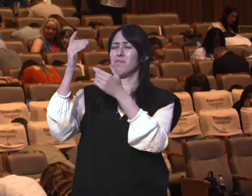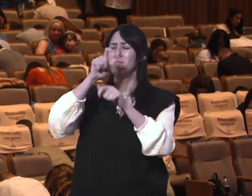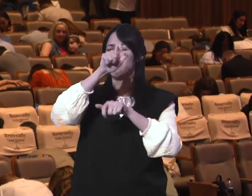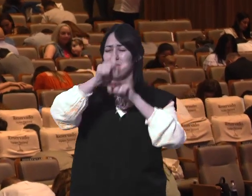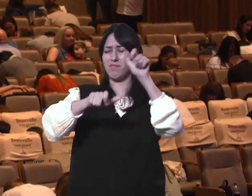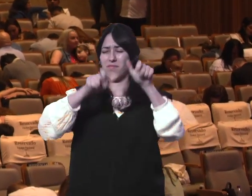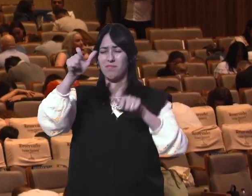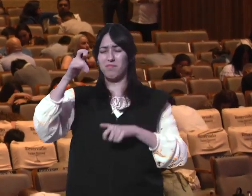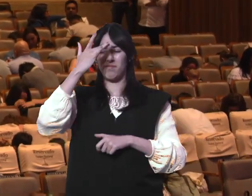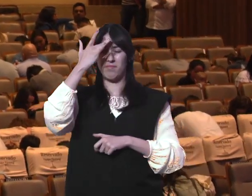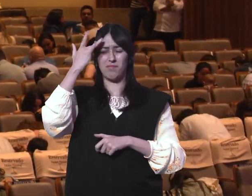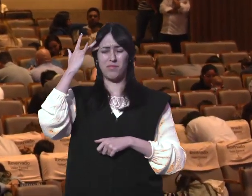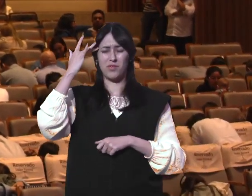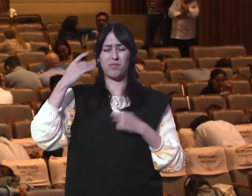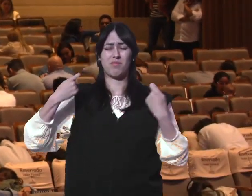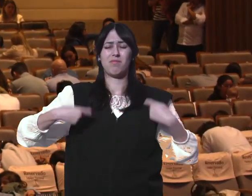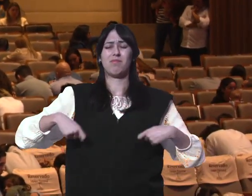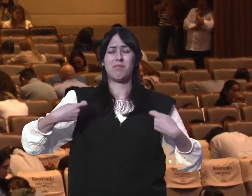da alma